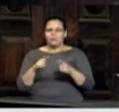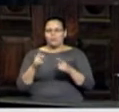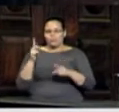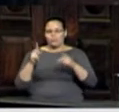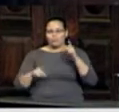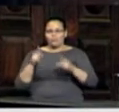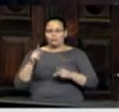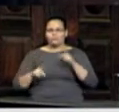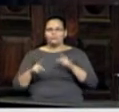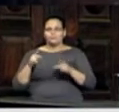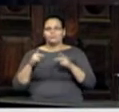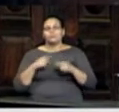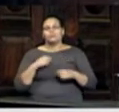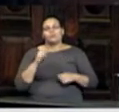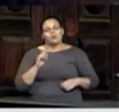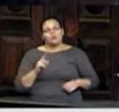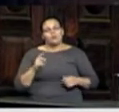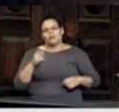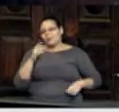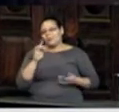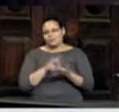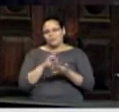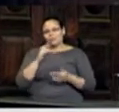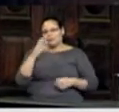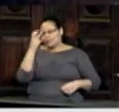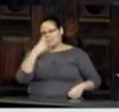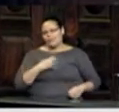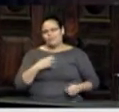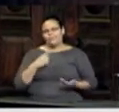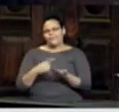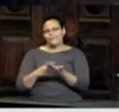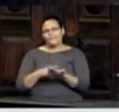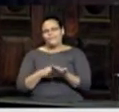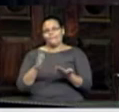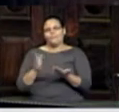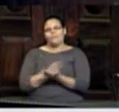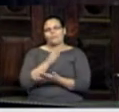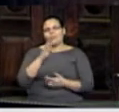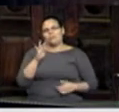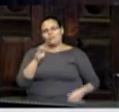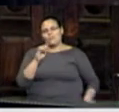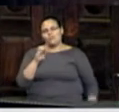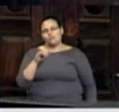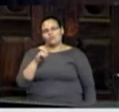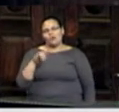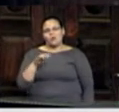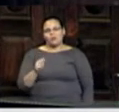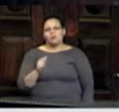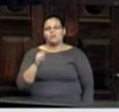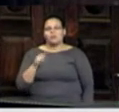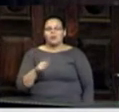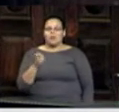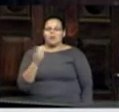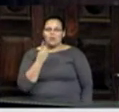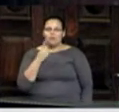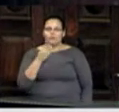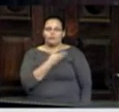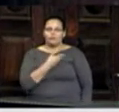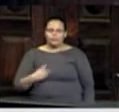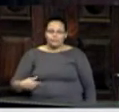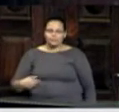população e sem uma realidade muito mais grave, um impeachment tabajara orquestrado pelo ex-governador e